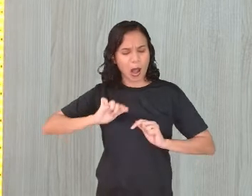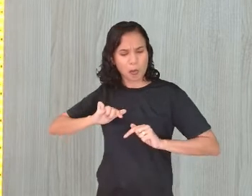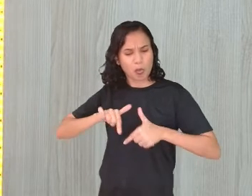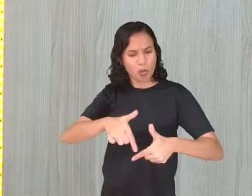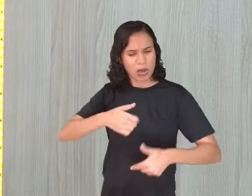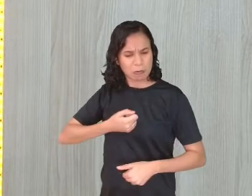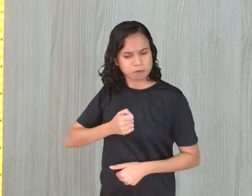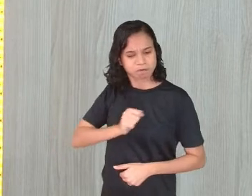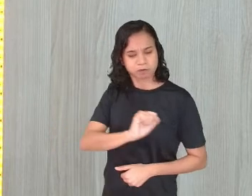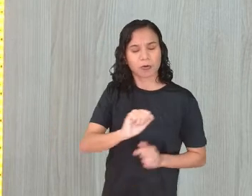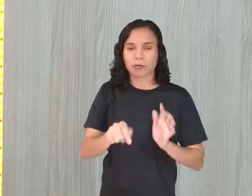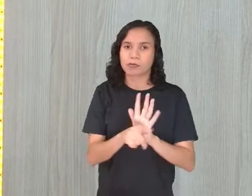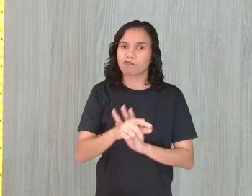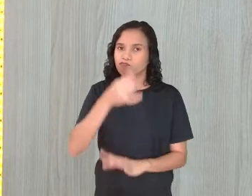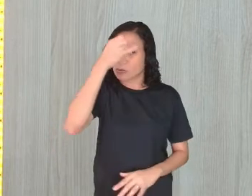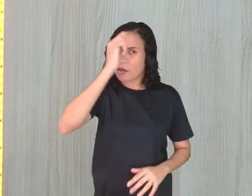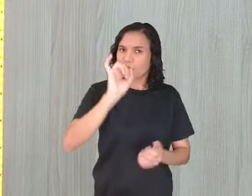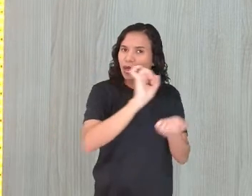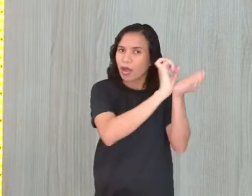escravidão, e